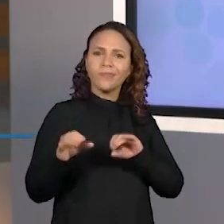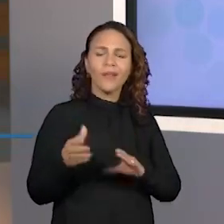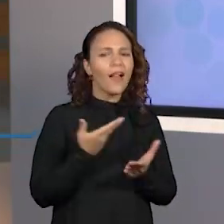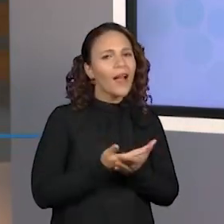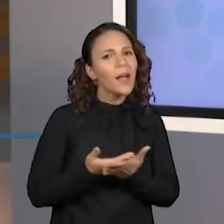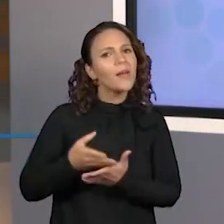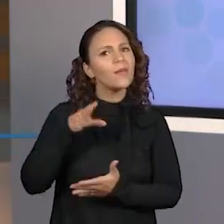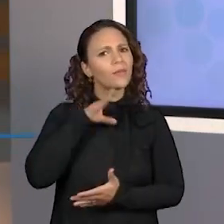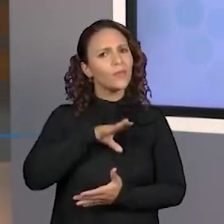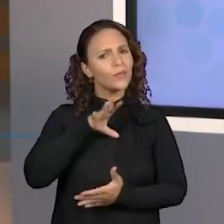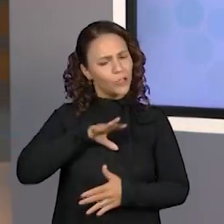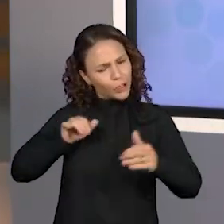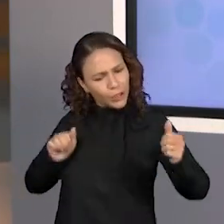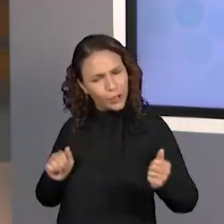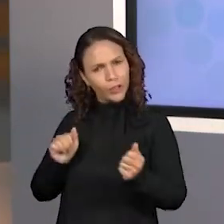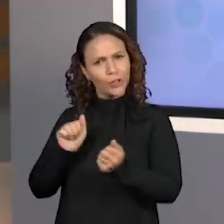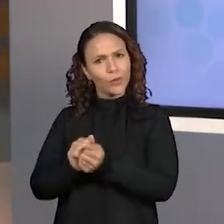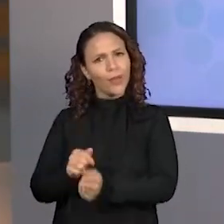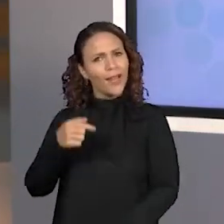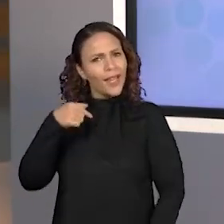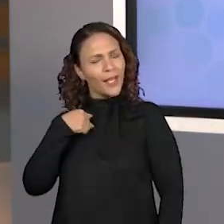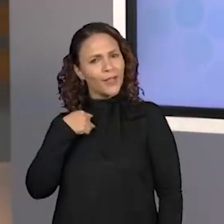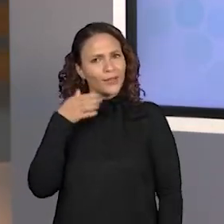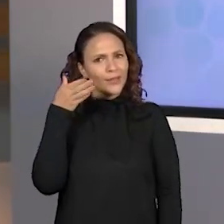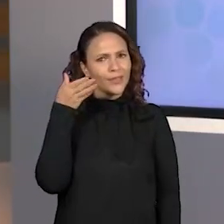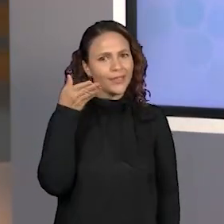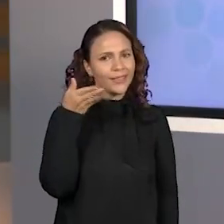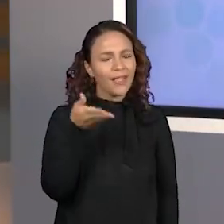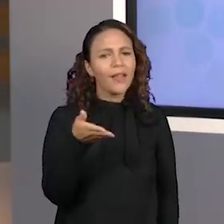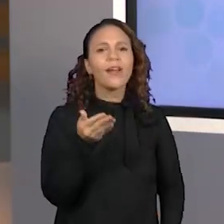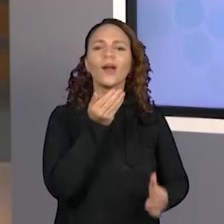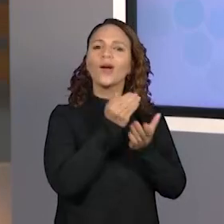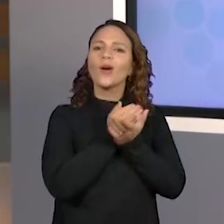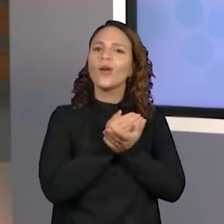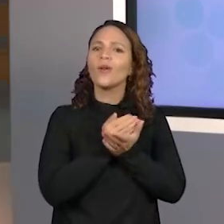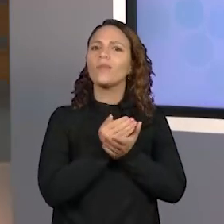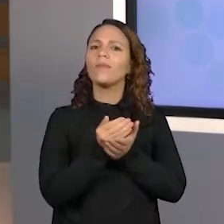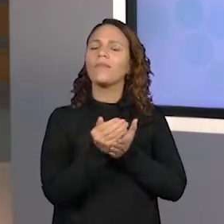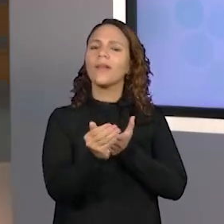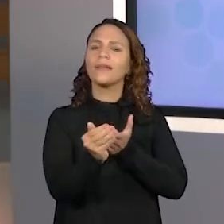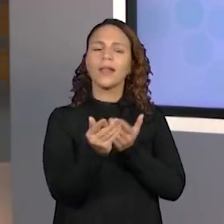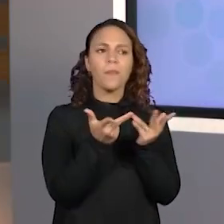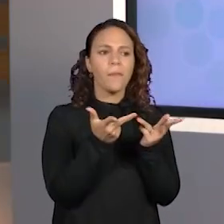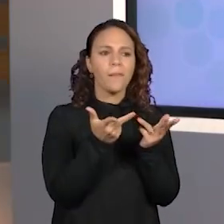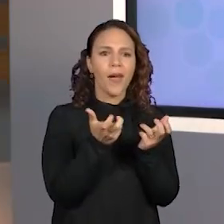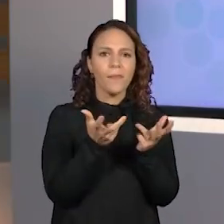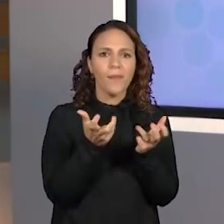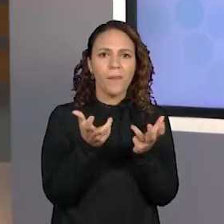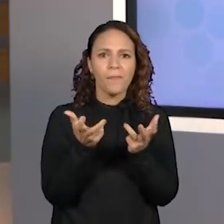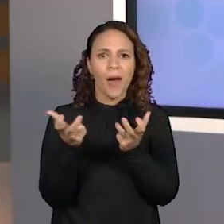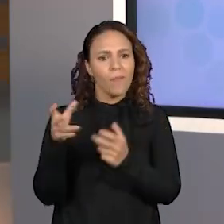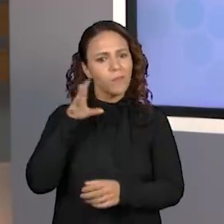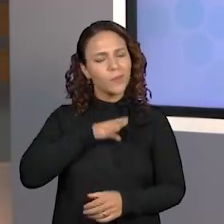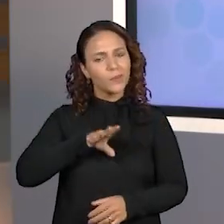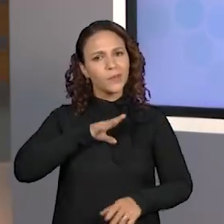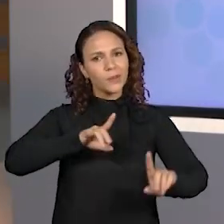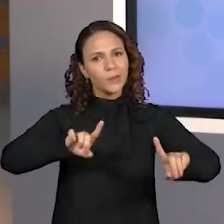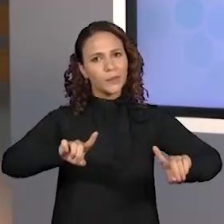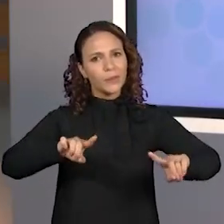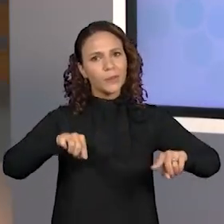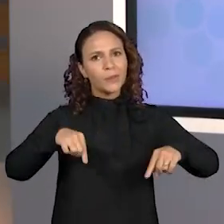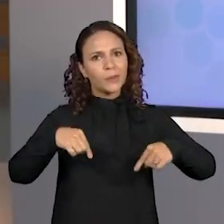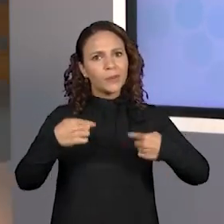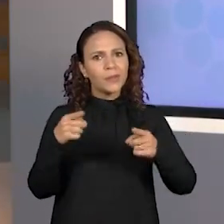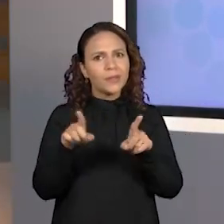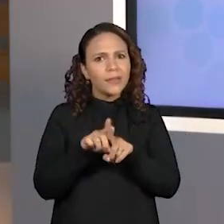vamos juntinhos, eu e você, começar a perceber os desafios da língua portuguesa e